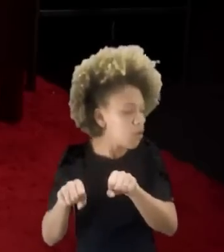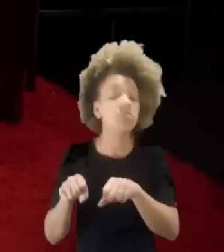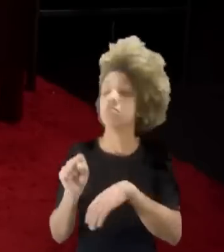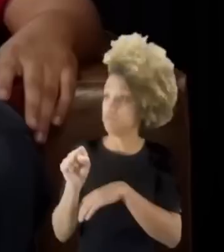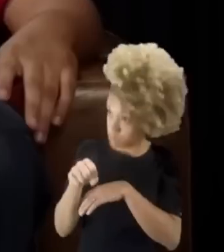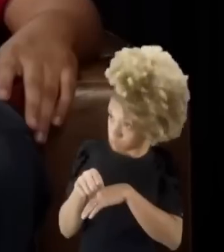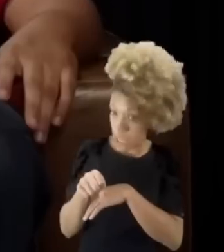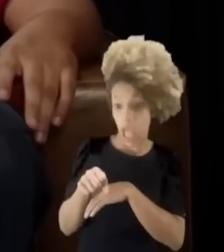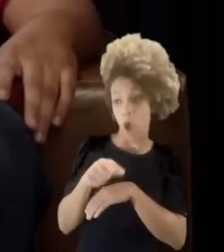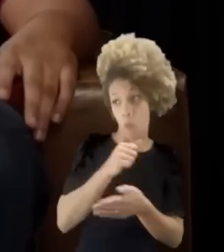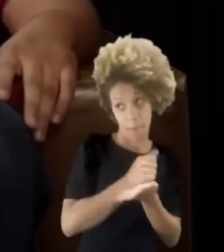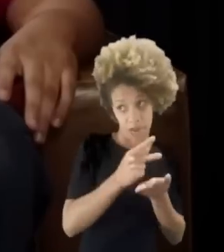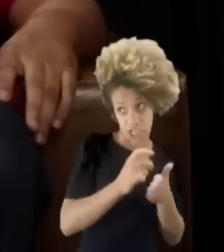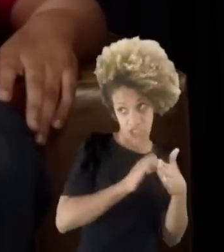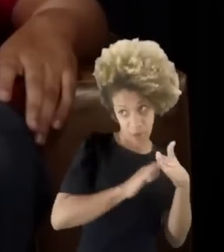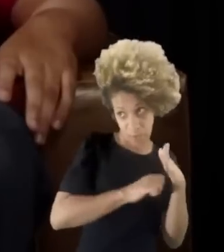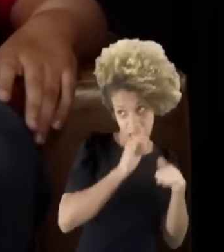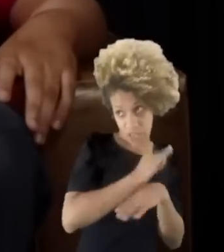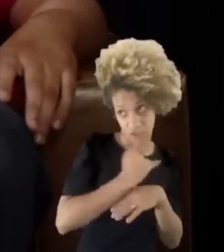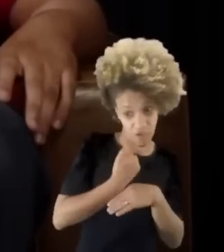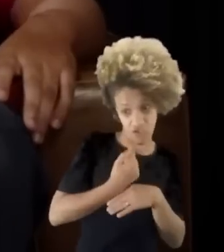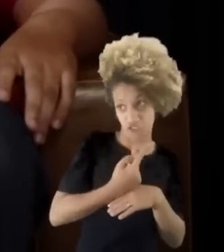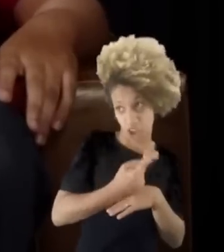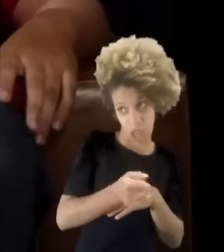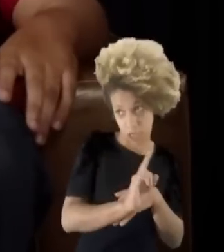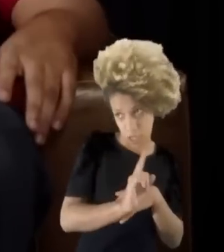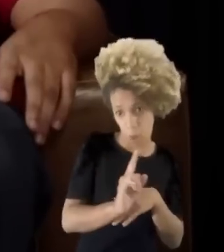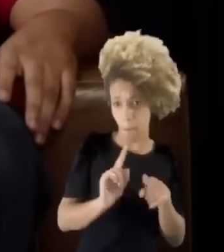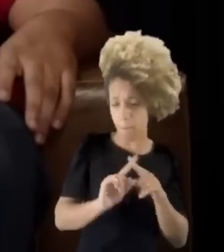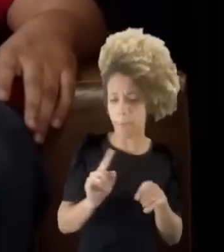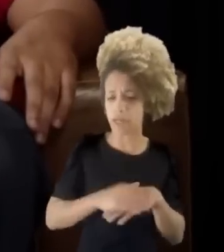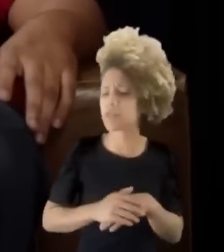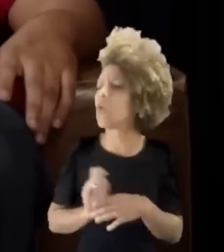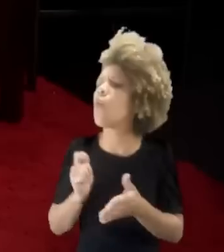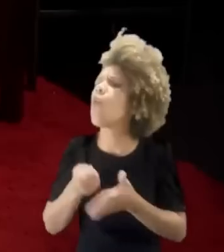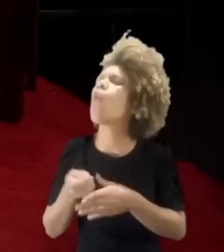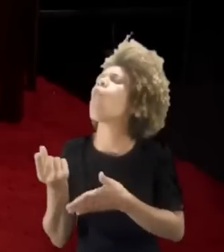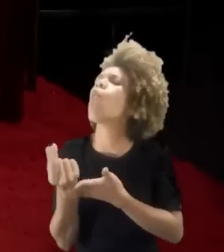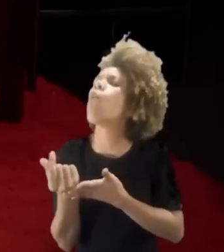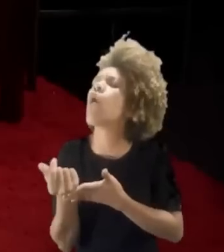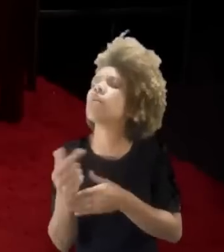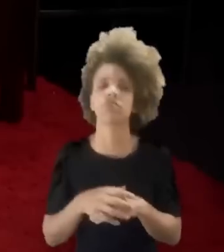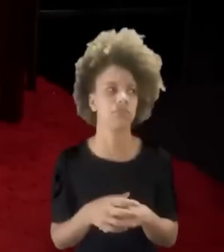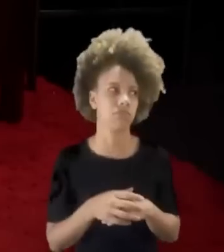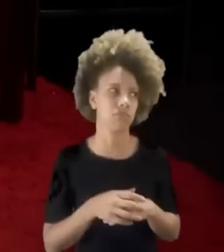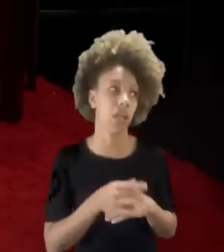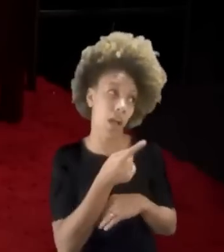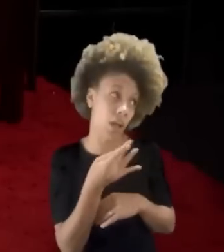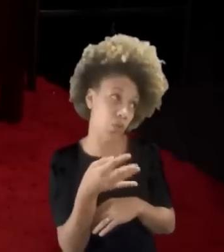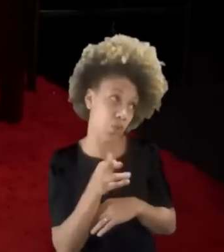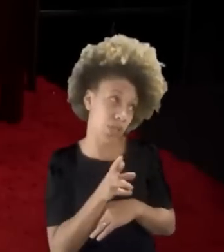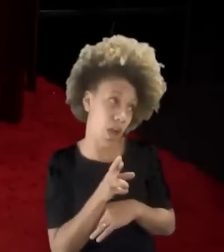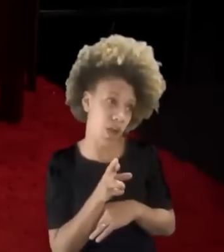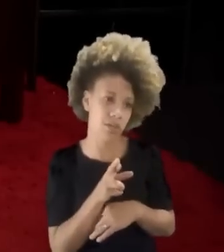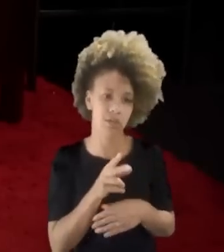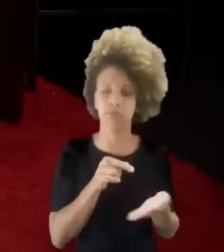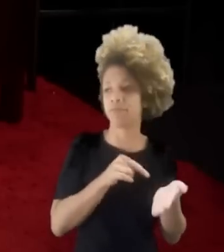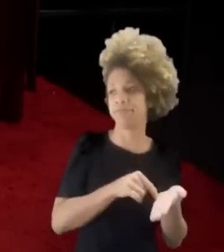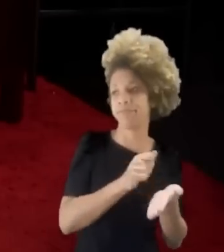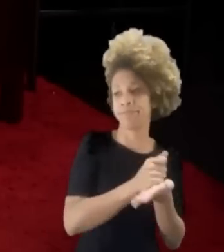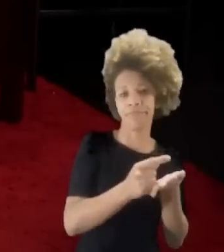ele diz que não mas a gente pergunta para o cliente fala quando você pagou nessa corrida 14 reais